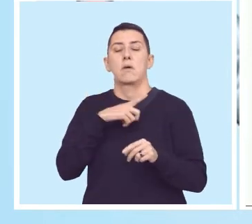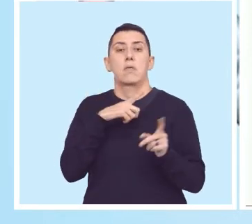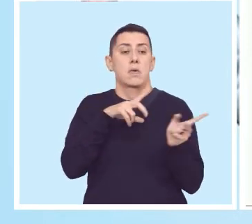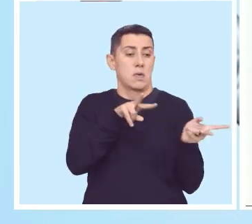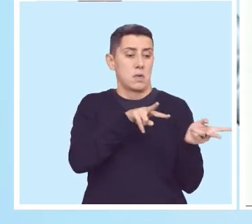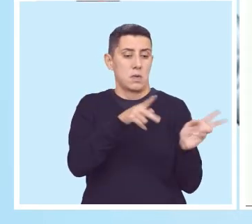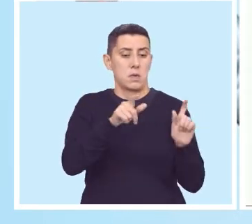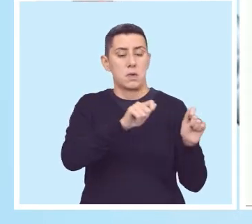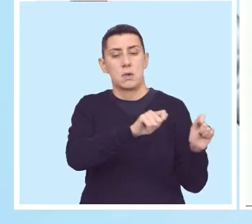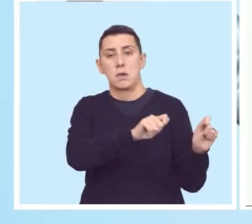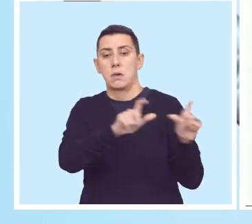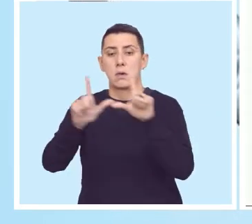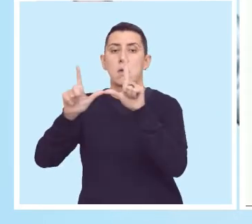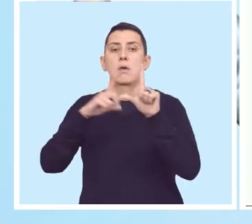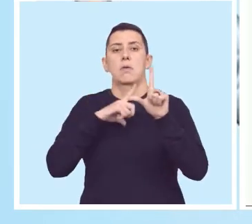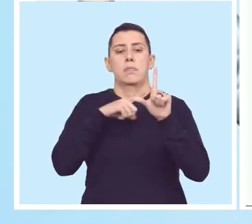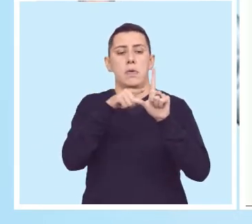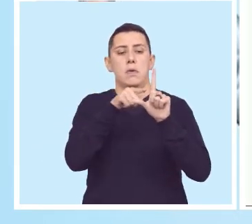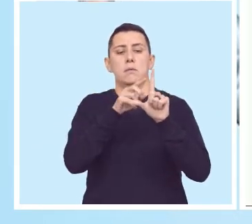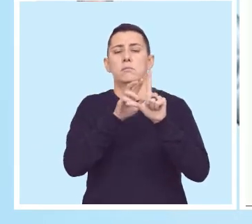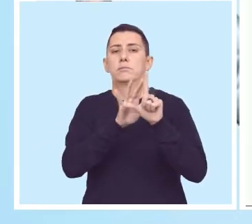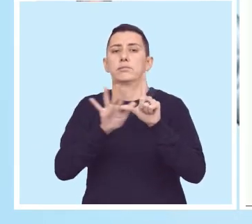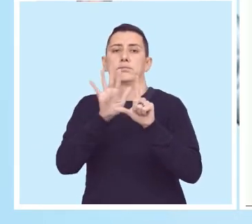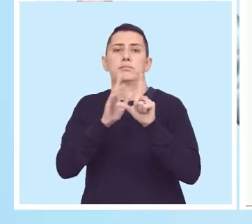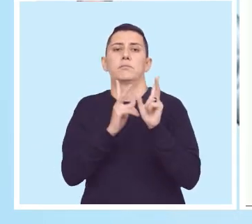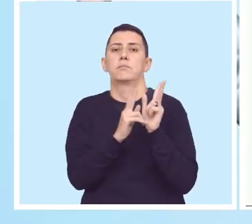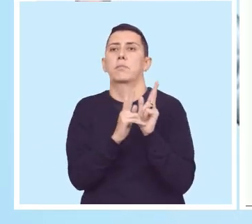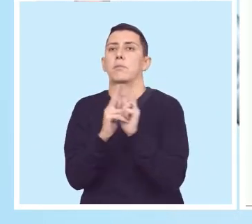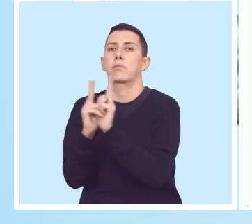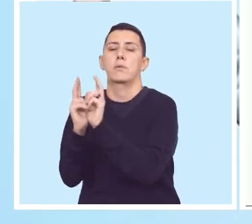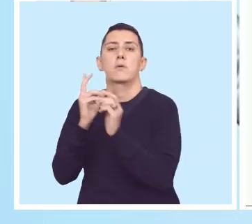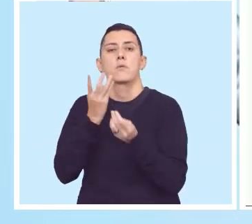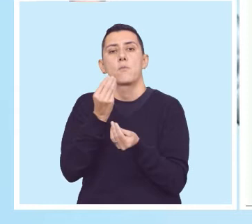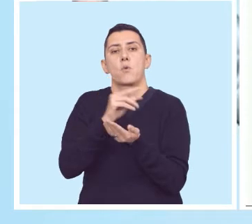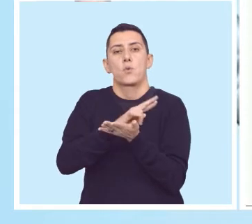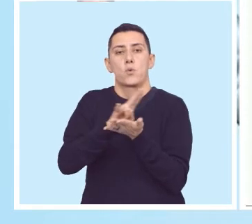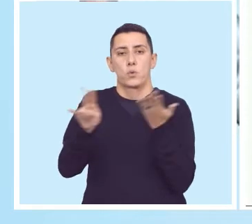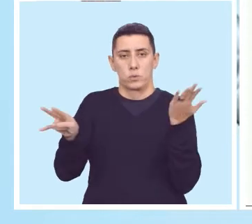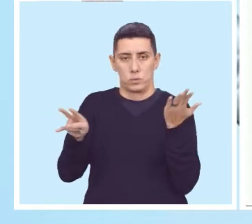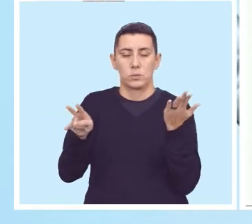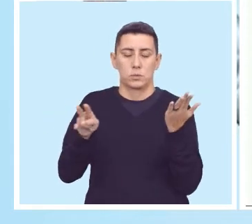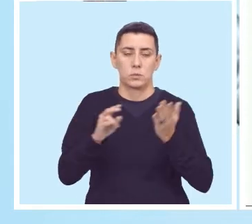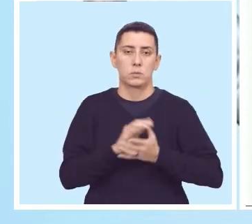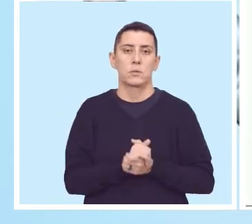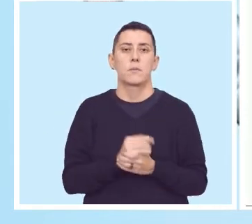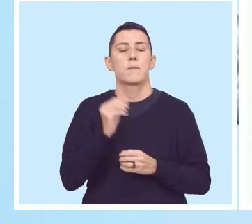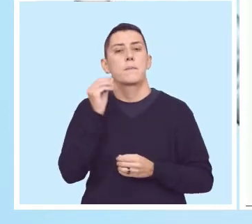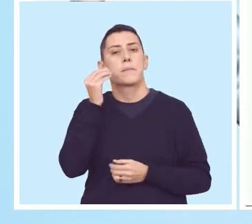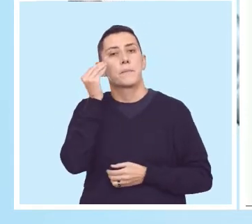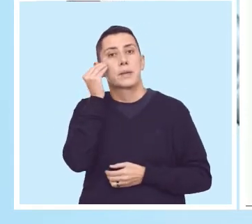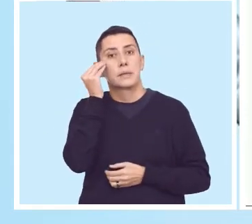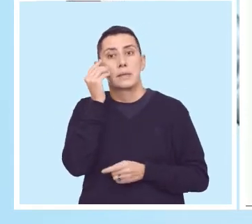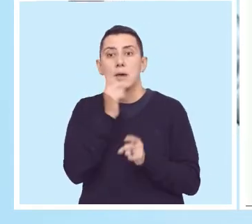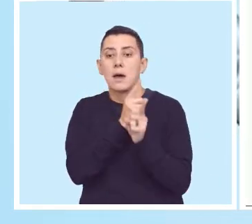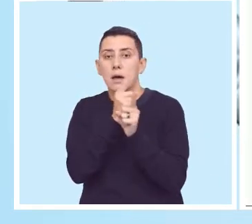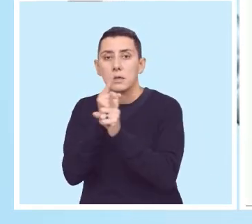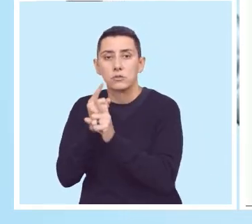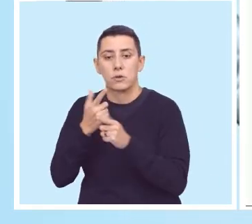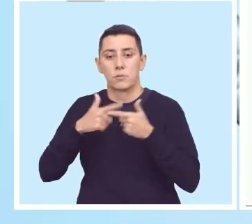sequência de processamentos, de tal forma que o modelo ele consiga inferir o nível de degradação dessa imagem.